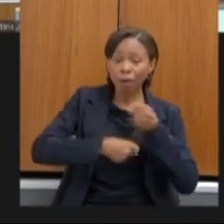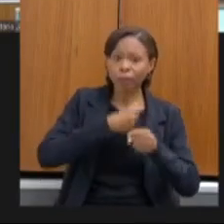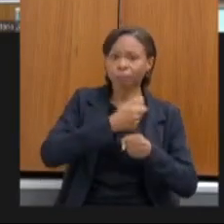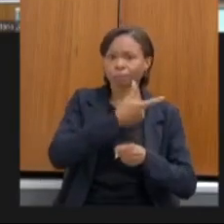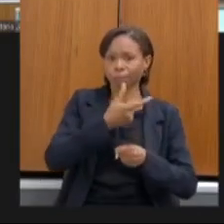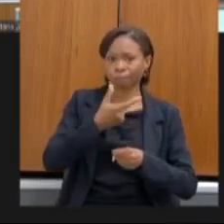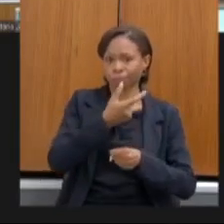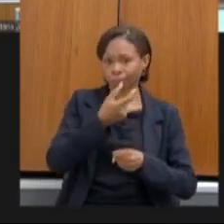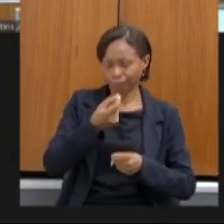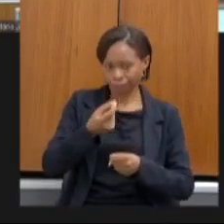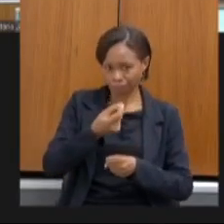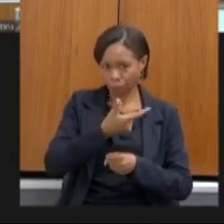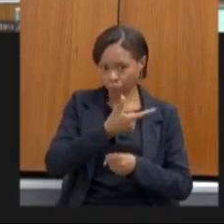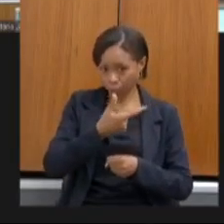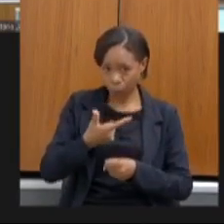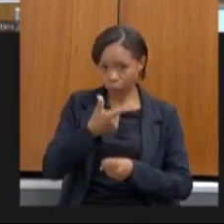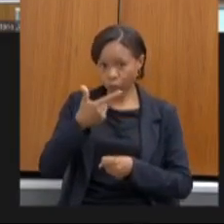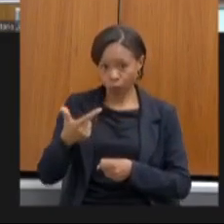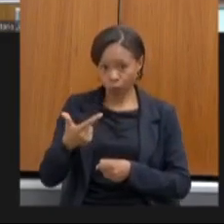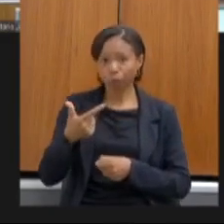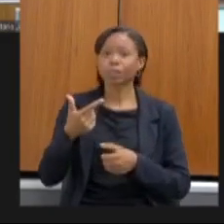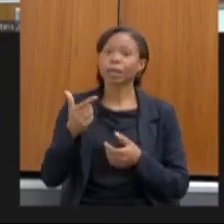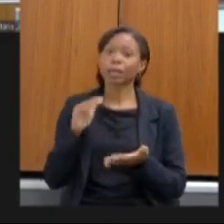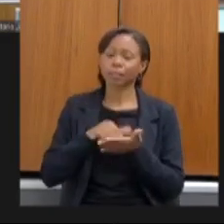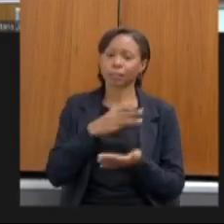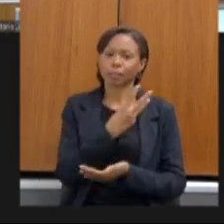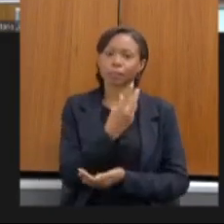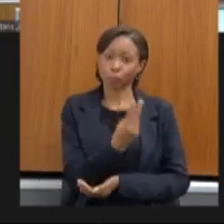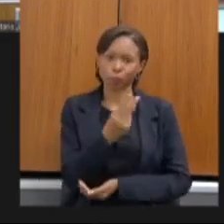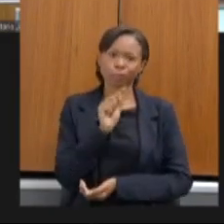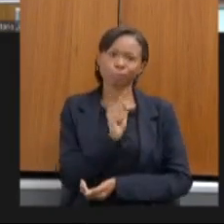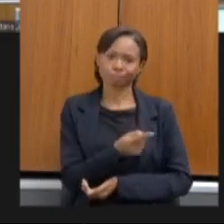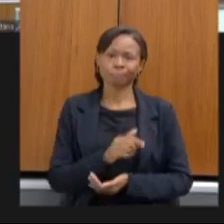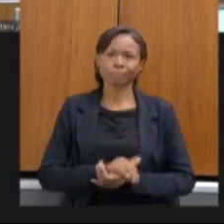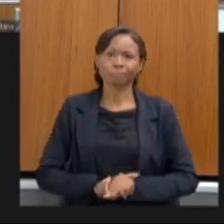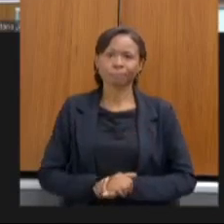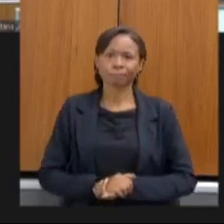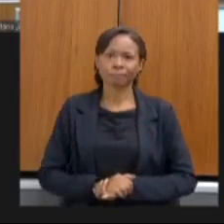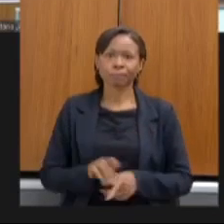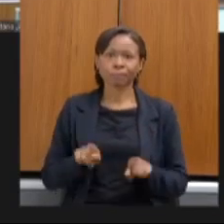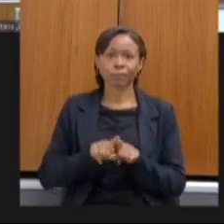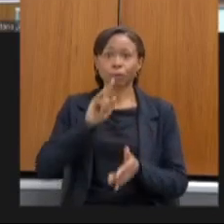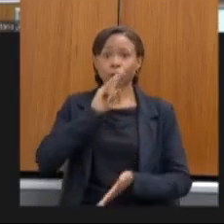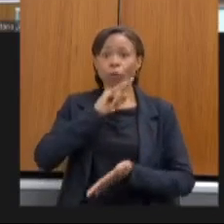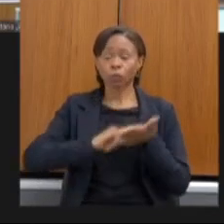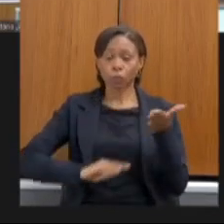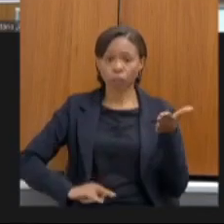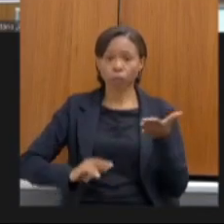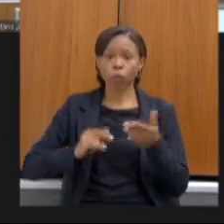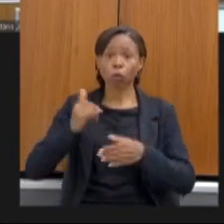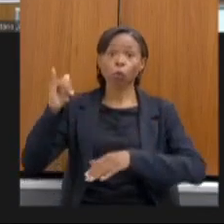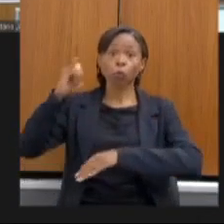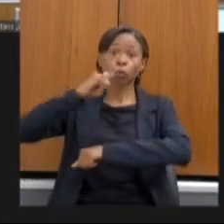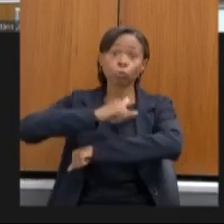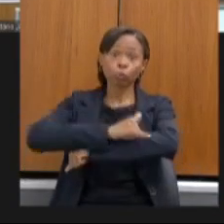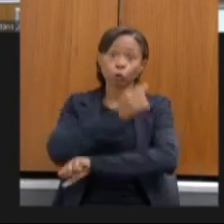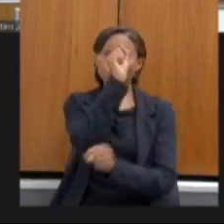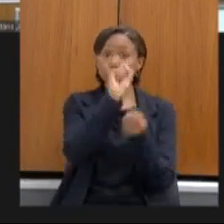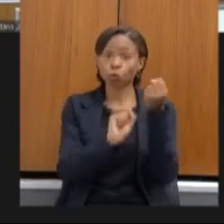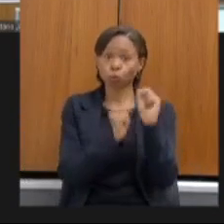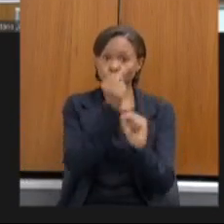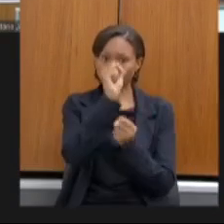chegar a 2.000 pode passar e a Europa ou homologação do aeroporto indústria o primeiro do Brasil